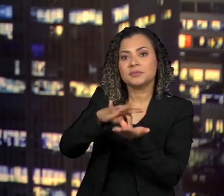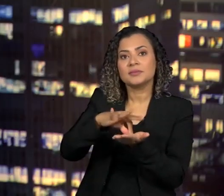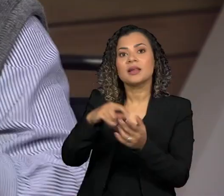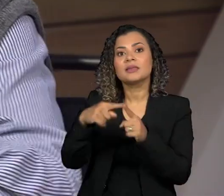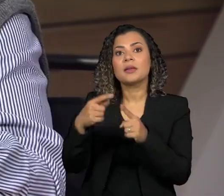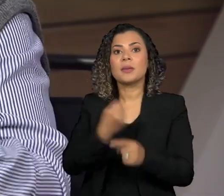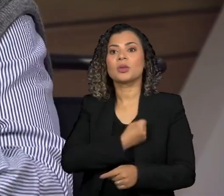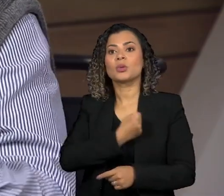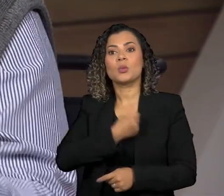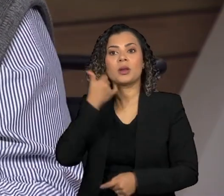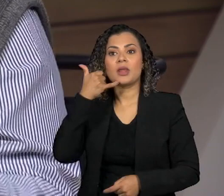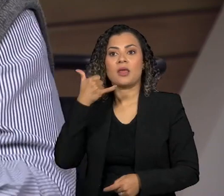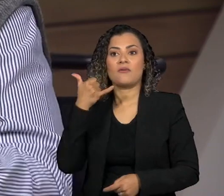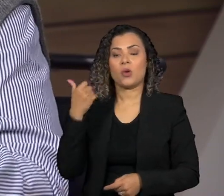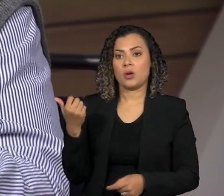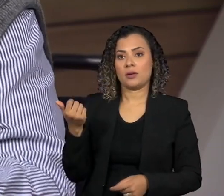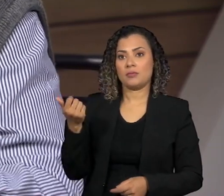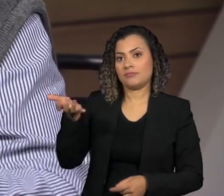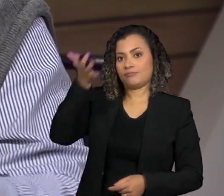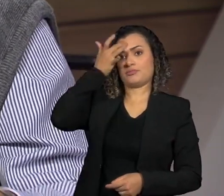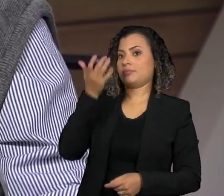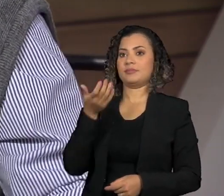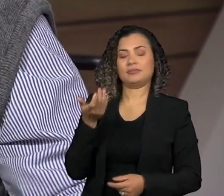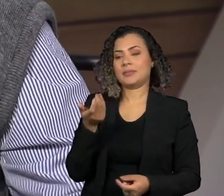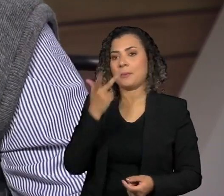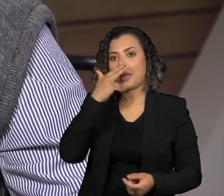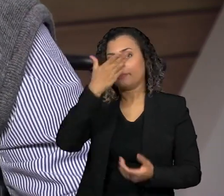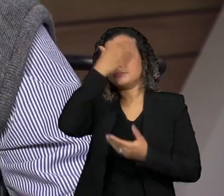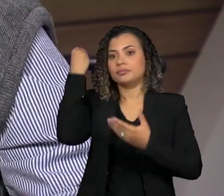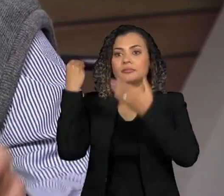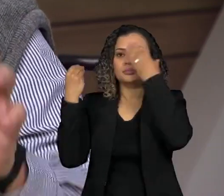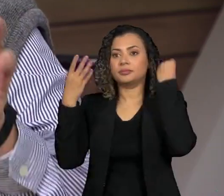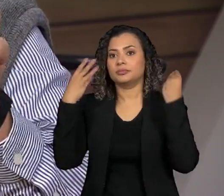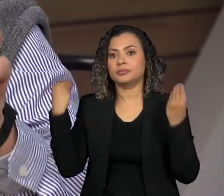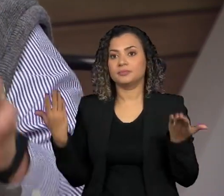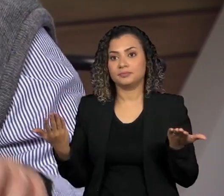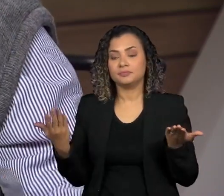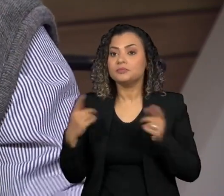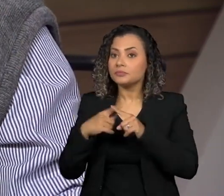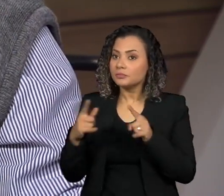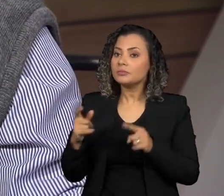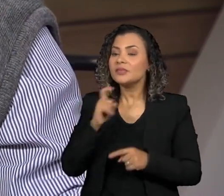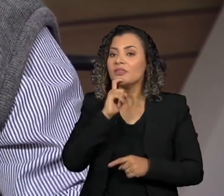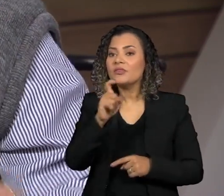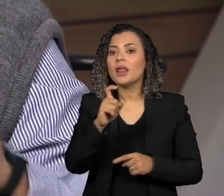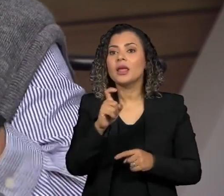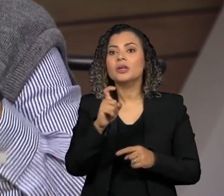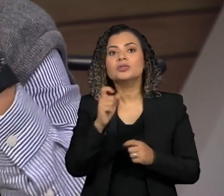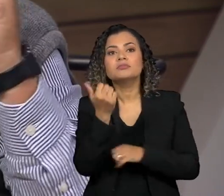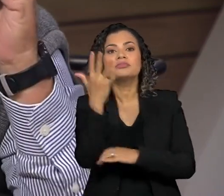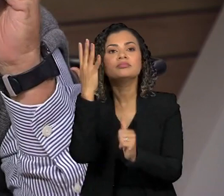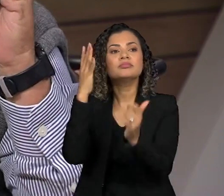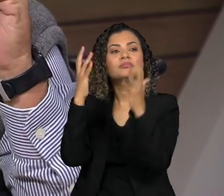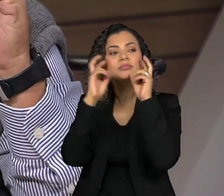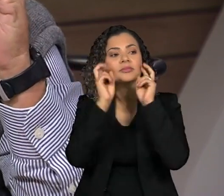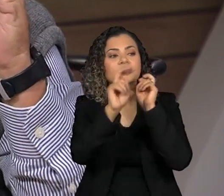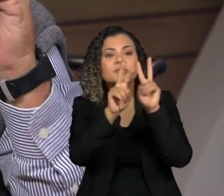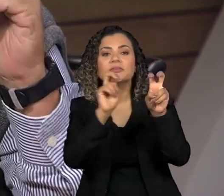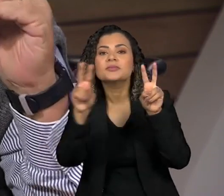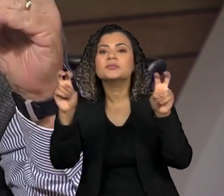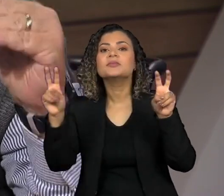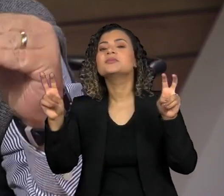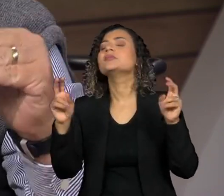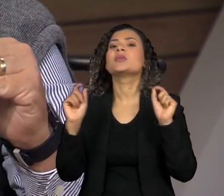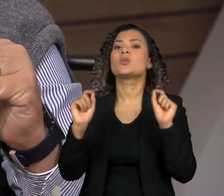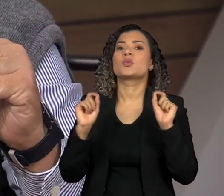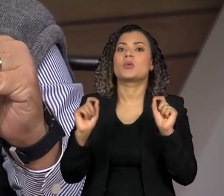mais, né? Nem número de telefone. Então você desmonta aquelas conexões. Quando você está exposto ao verde, começam a secretar